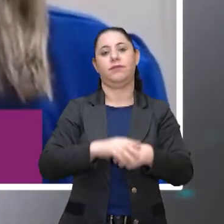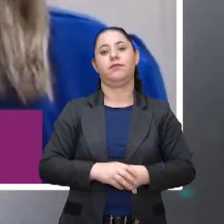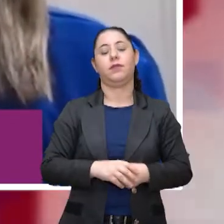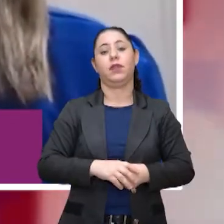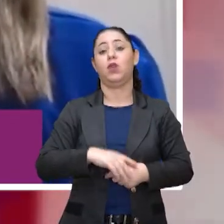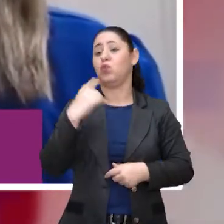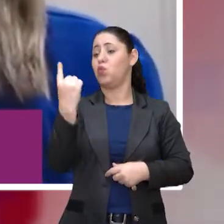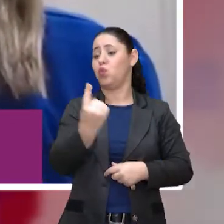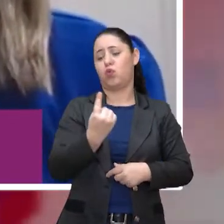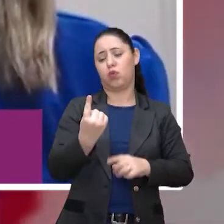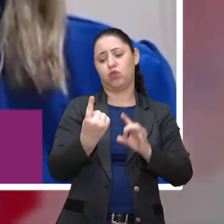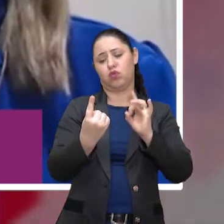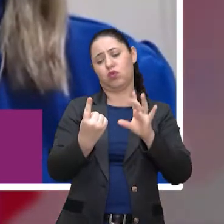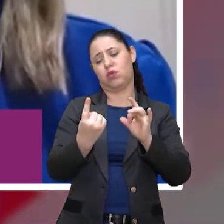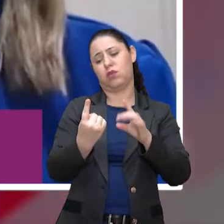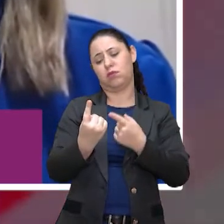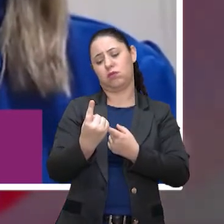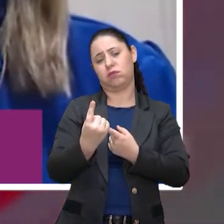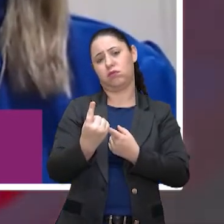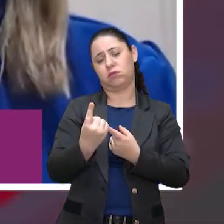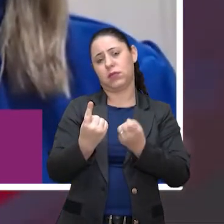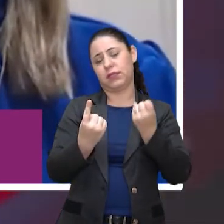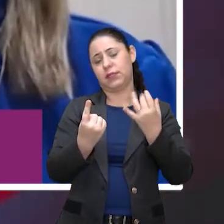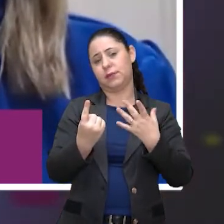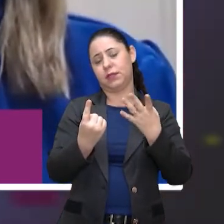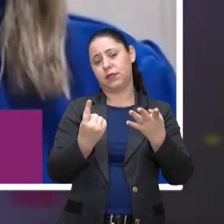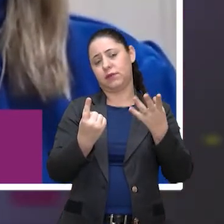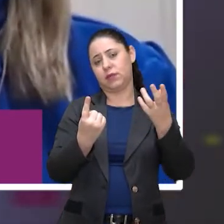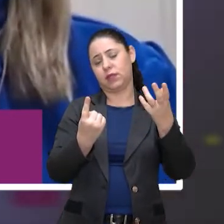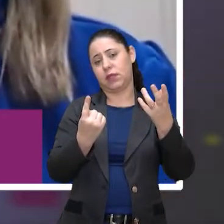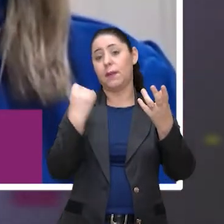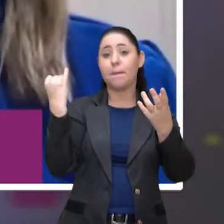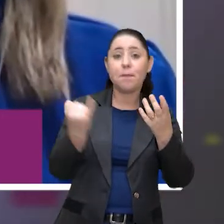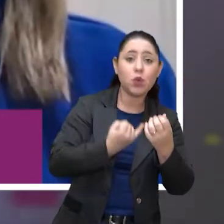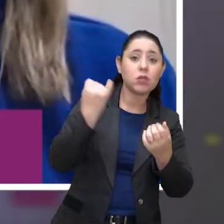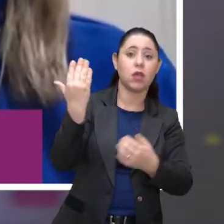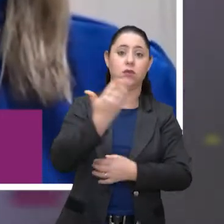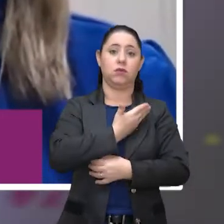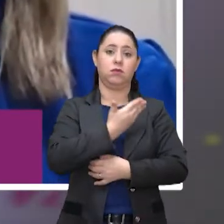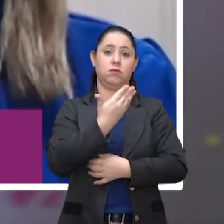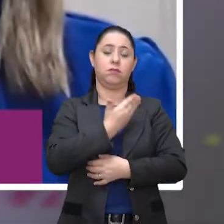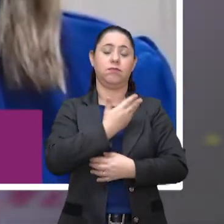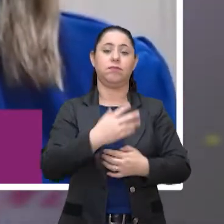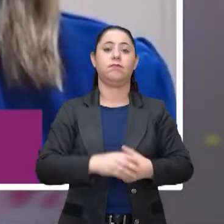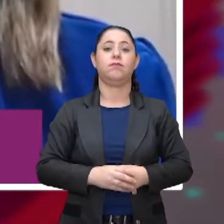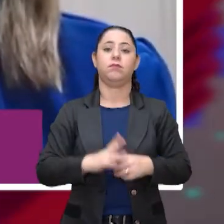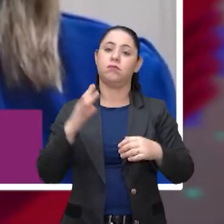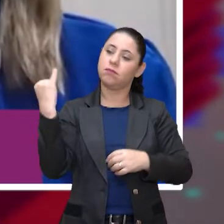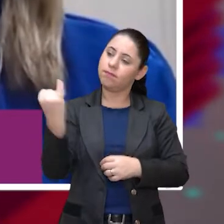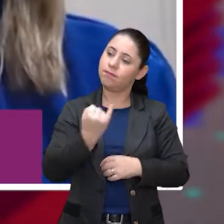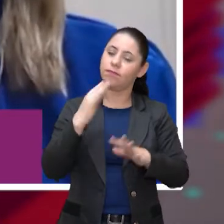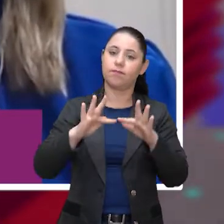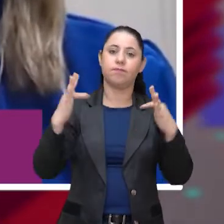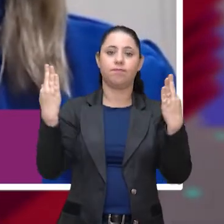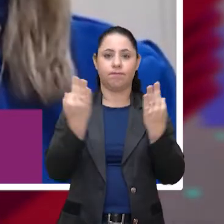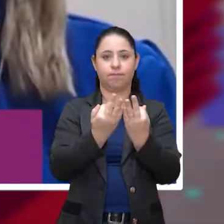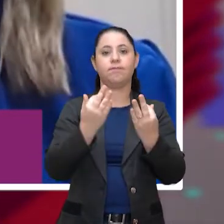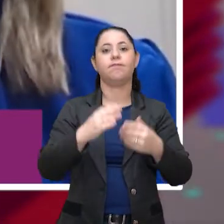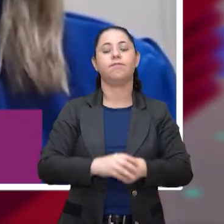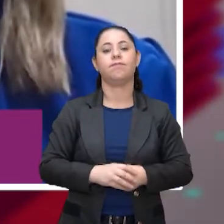sozinho, que entra aquele detalhe que você comentou. A importância dos amigos, a importância da família,